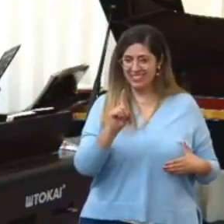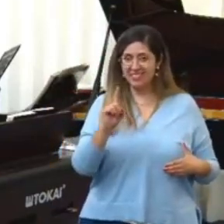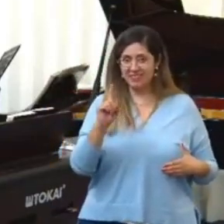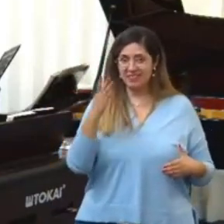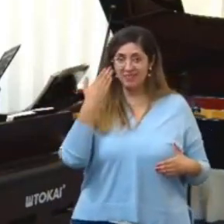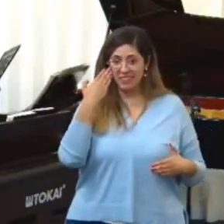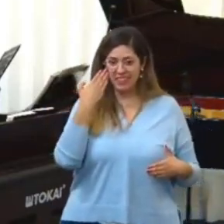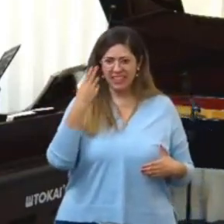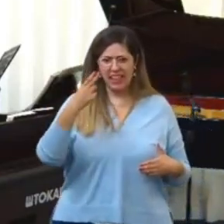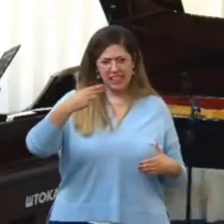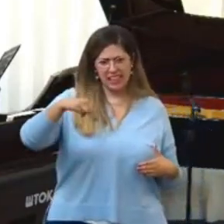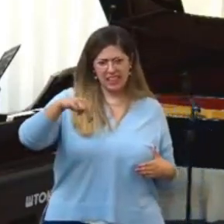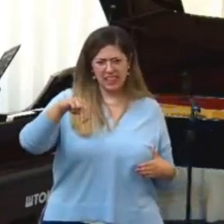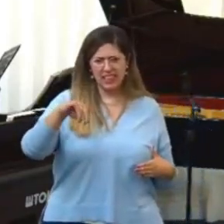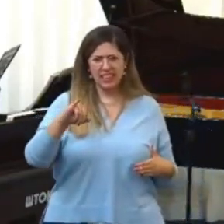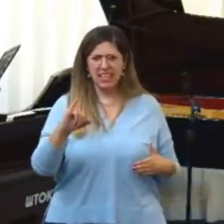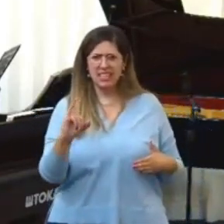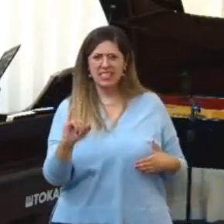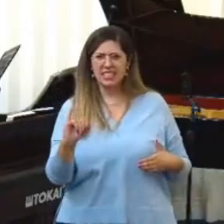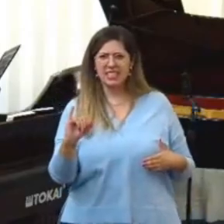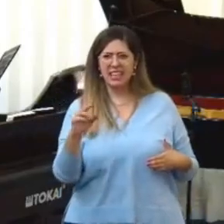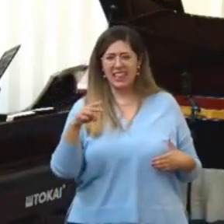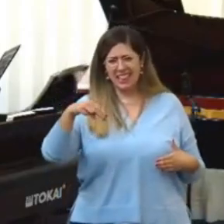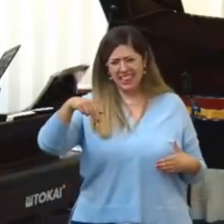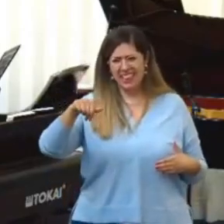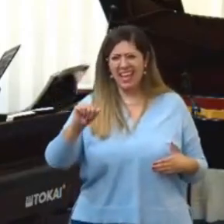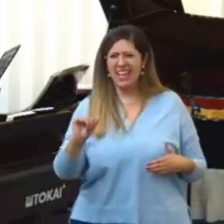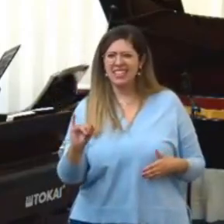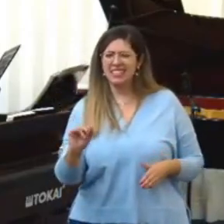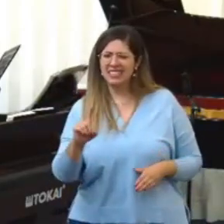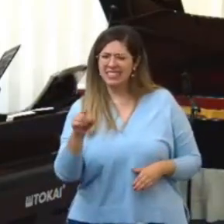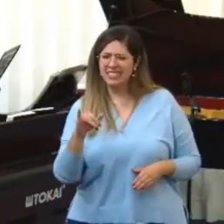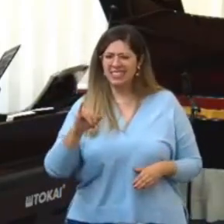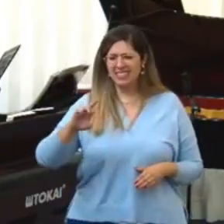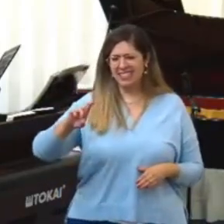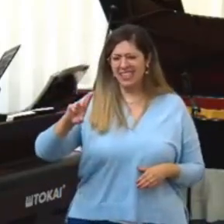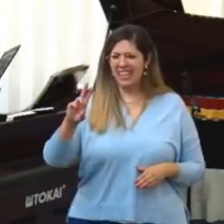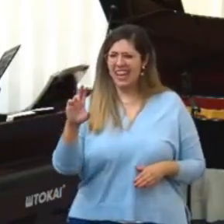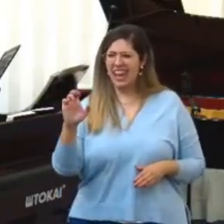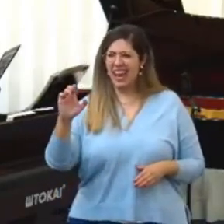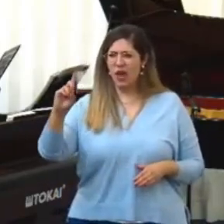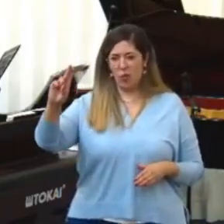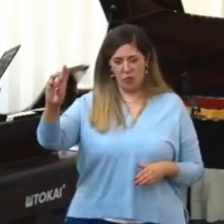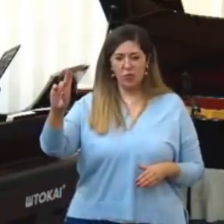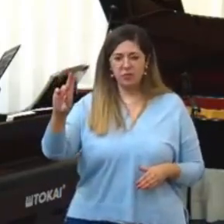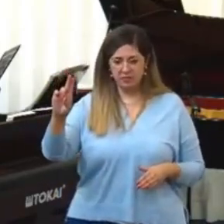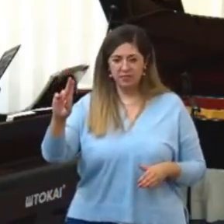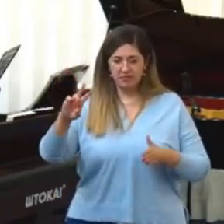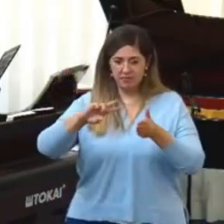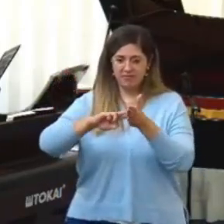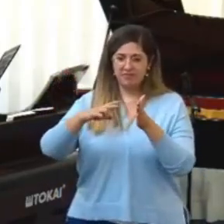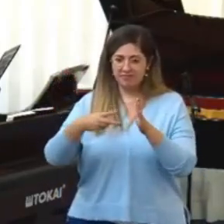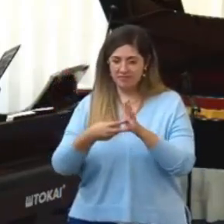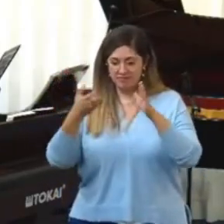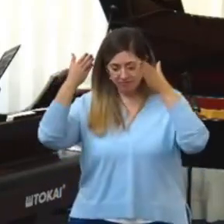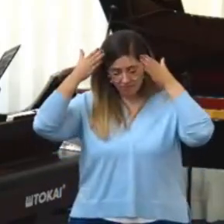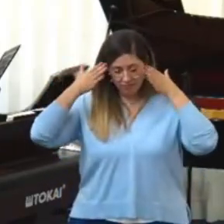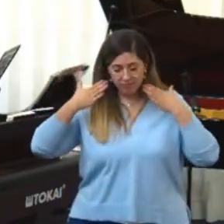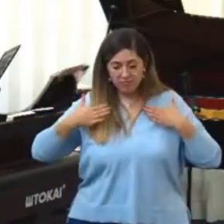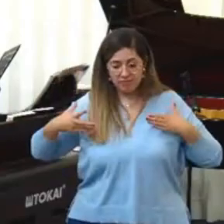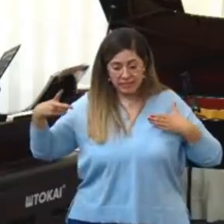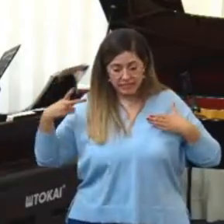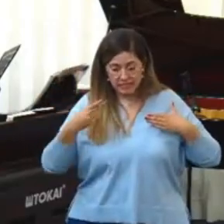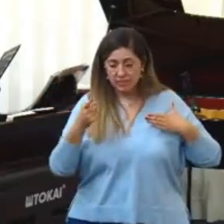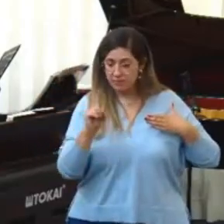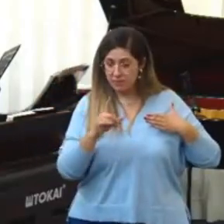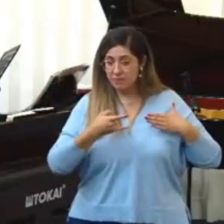nazireado, são formas do Antigo Testamento de mostrar o que seria uma santidade, o que é a santidade. Santidade é uma